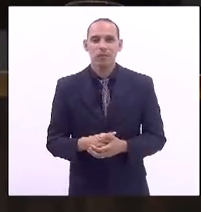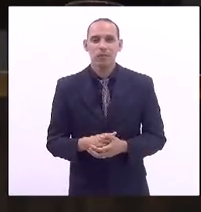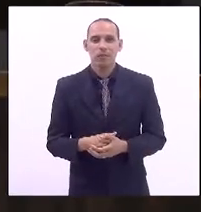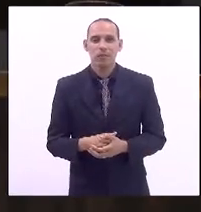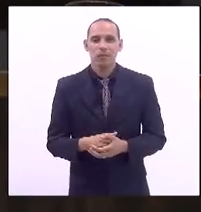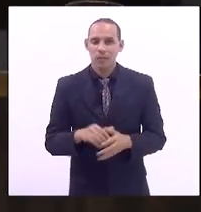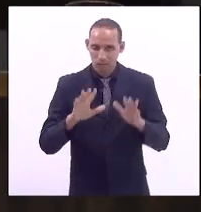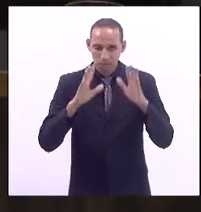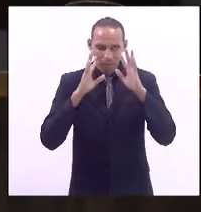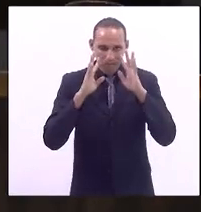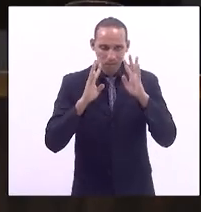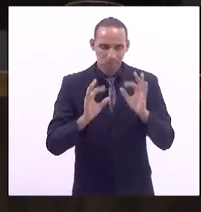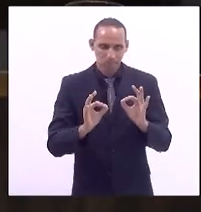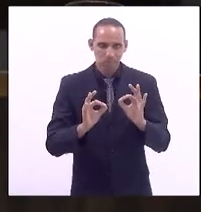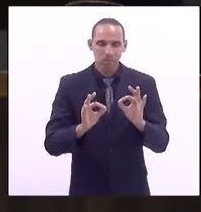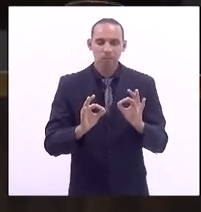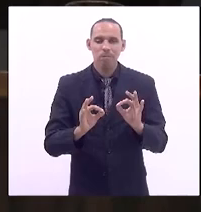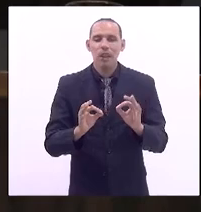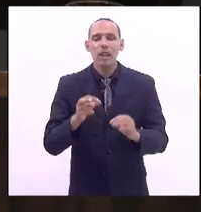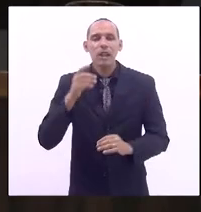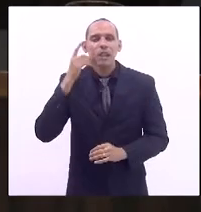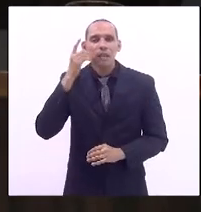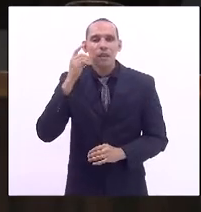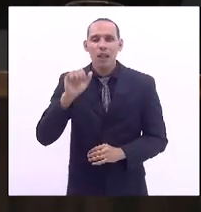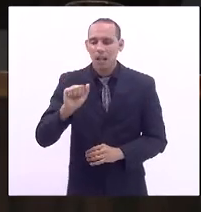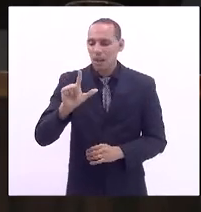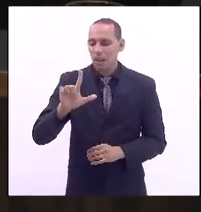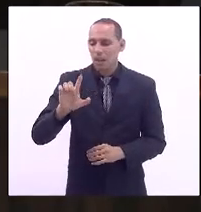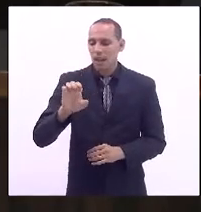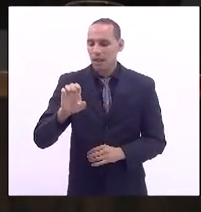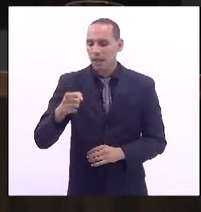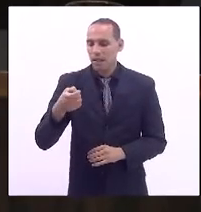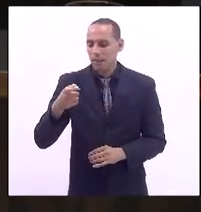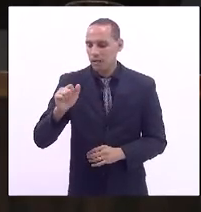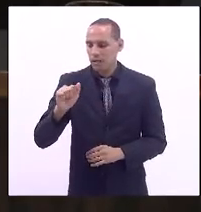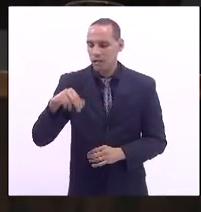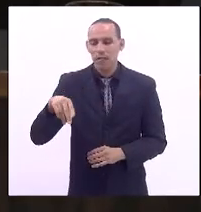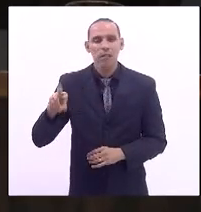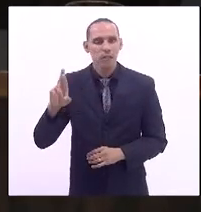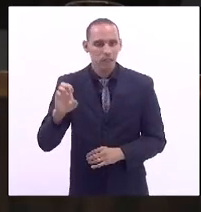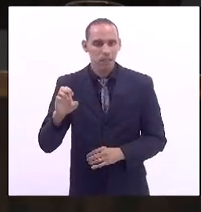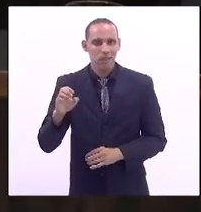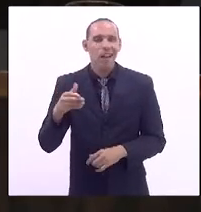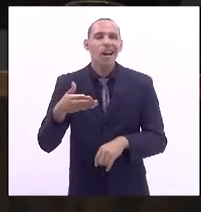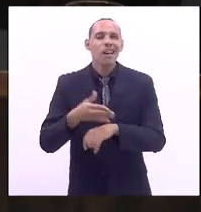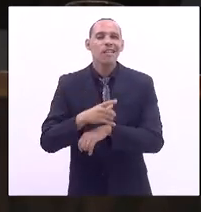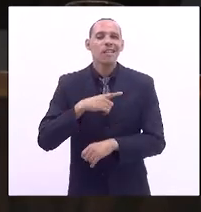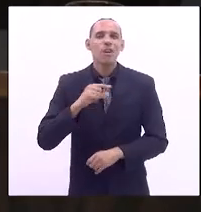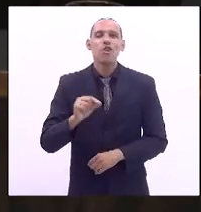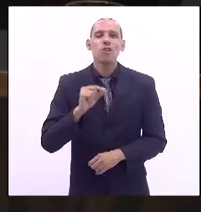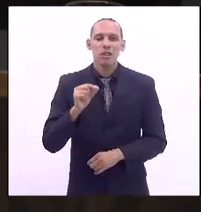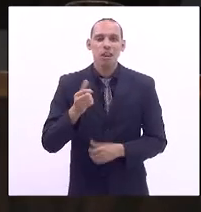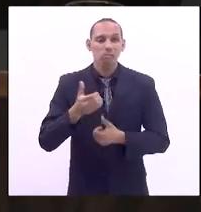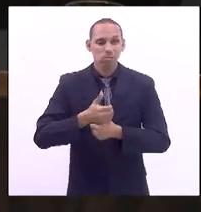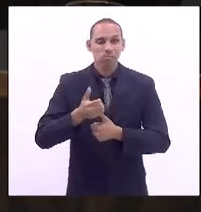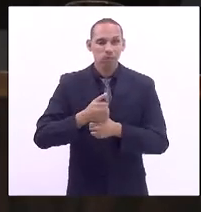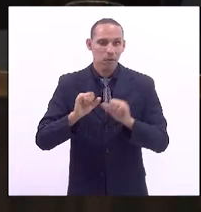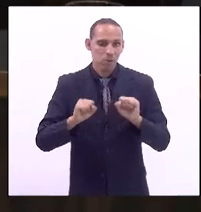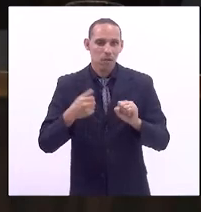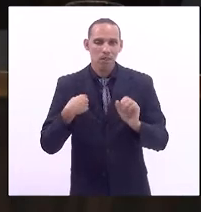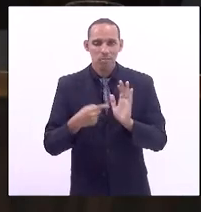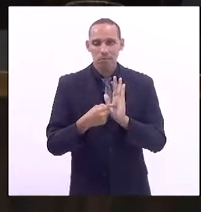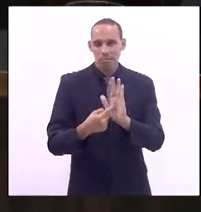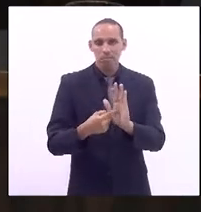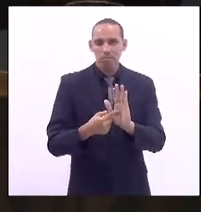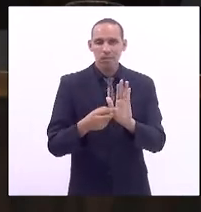chama atenção aqui eu acho que o deputado Alexandre já teve acesso agora há pouco ao o possível substitutivo que